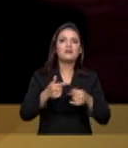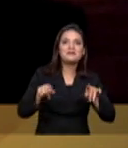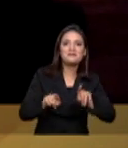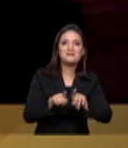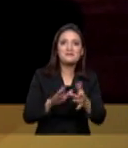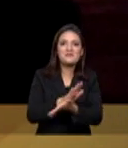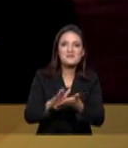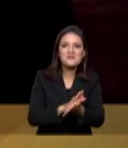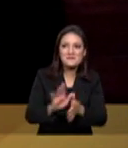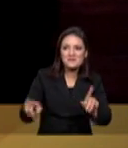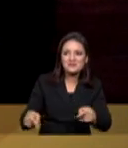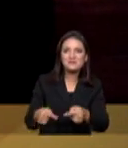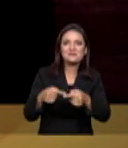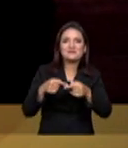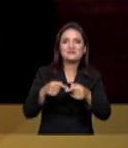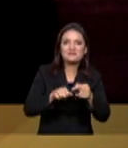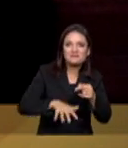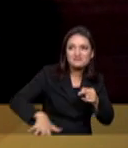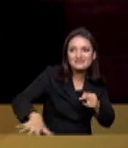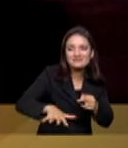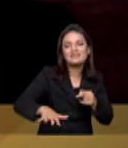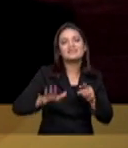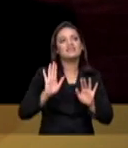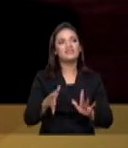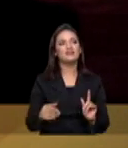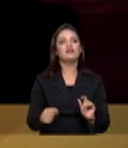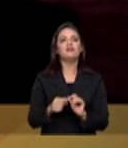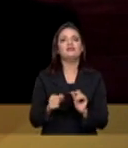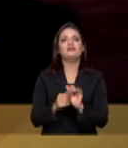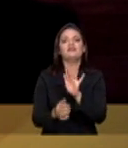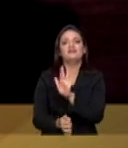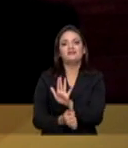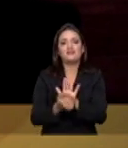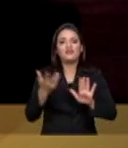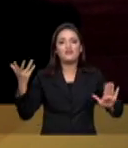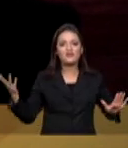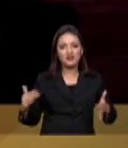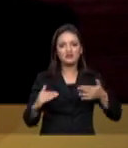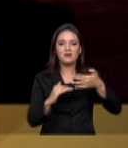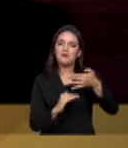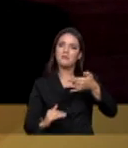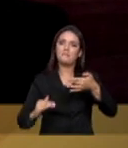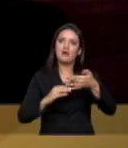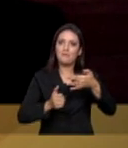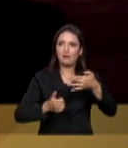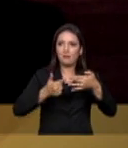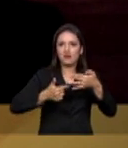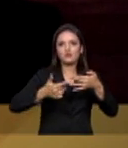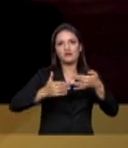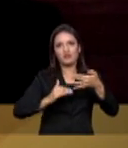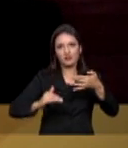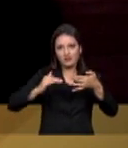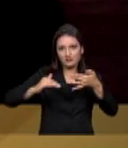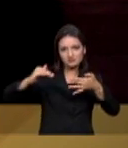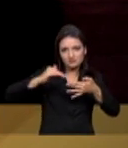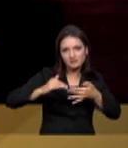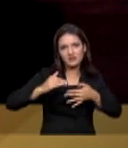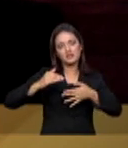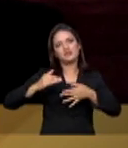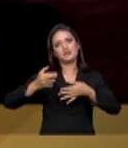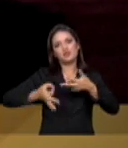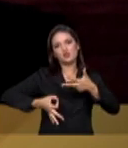vinculante vem sendo assim aplicada nas várias instâncias do próprio poder ajudar